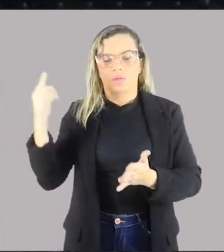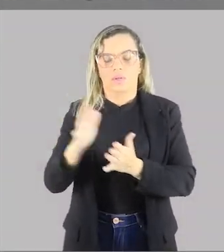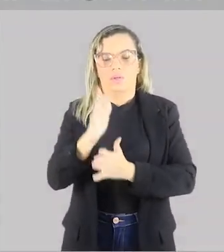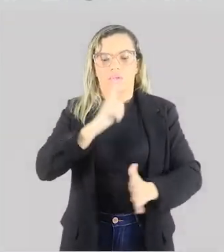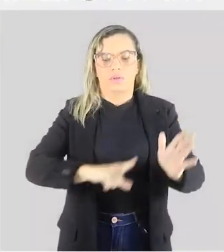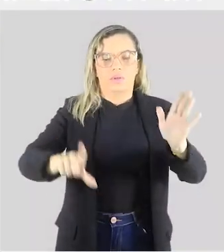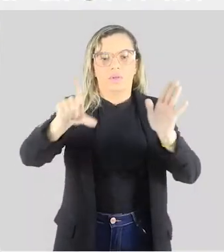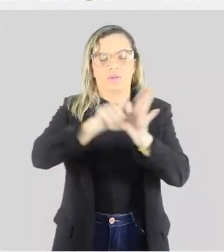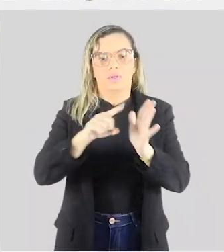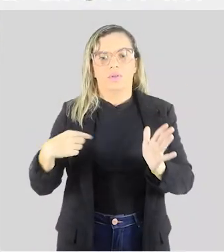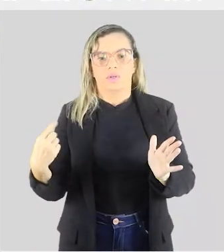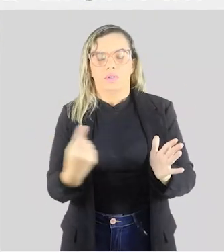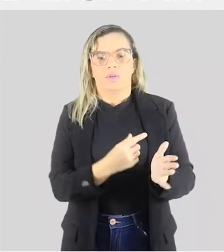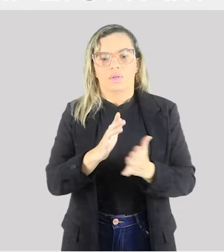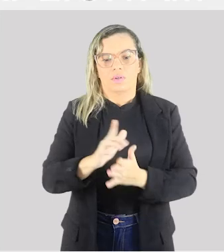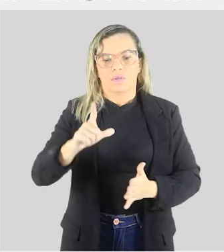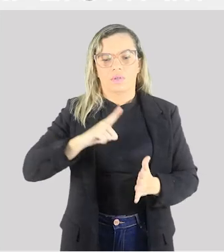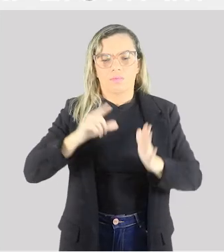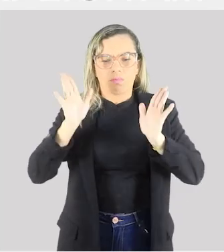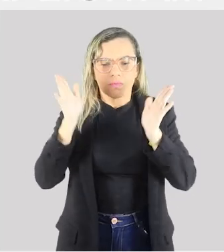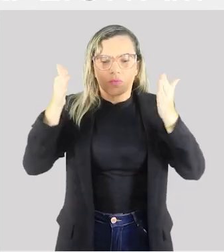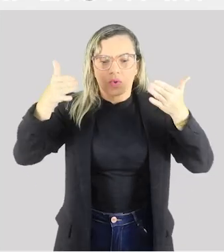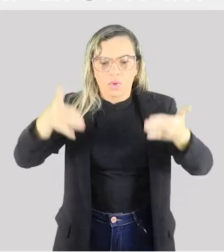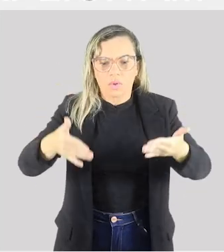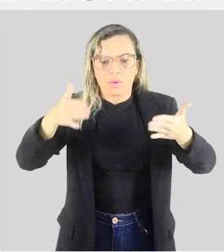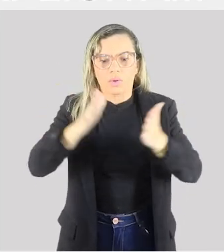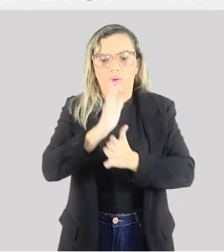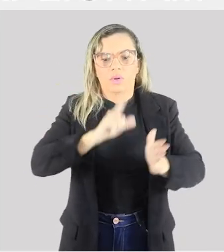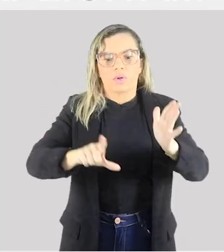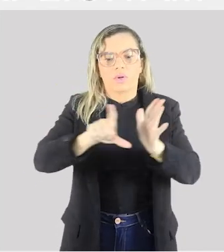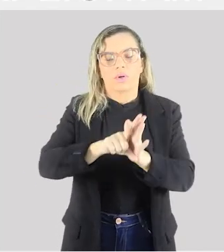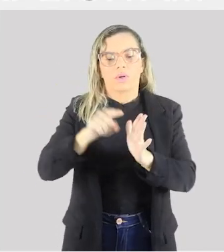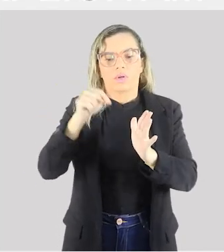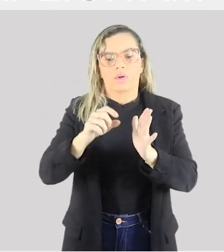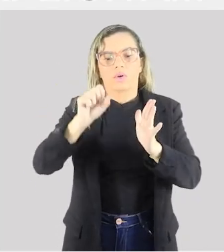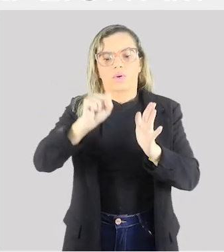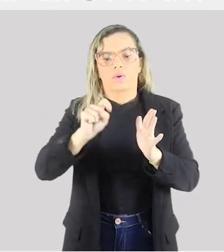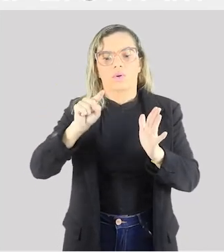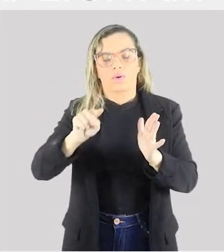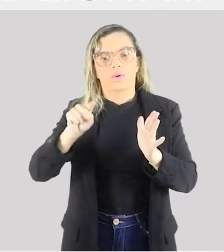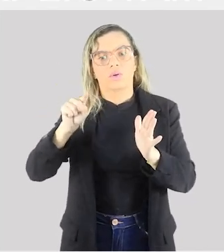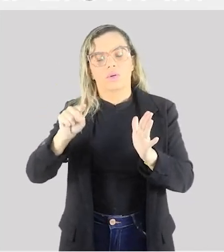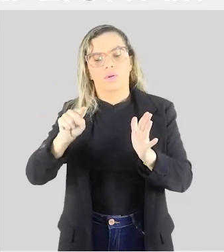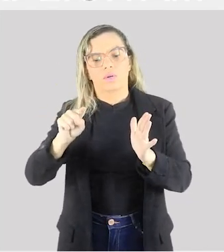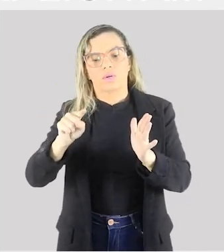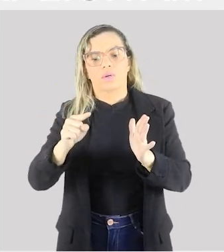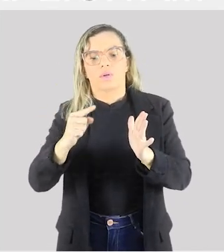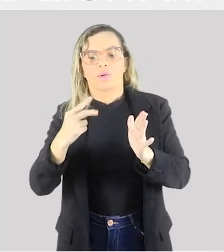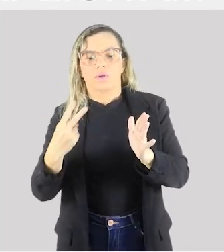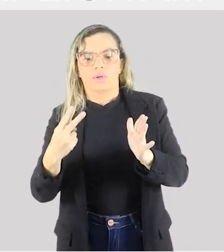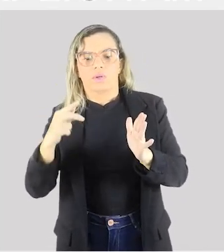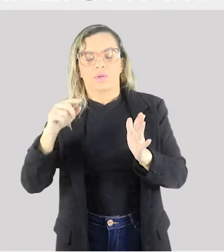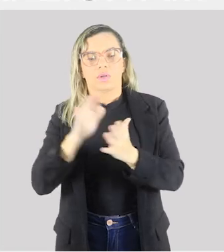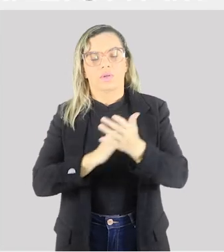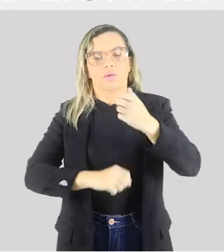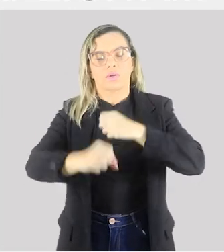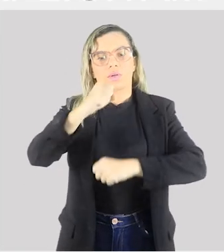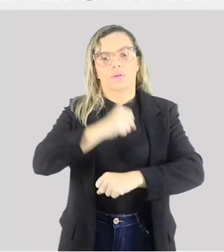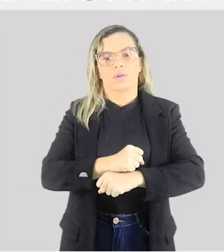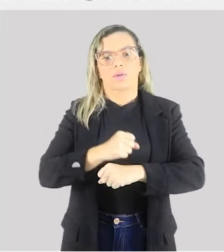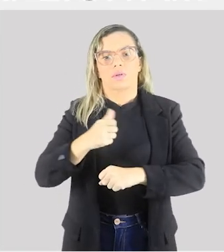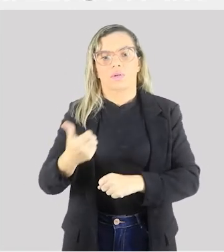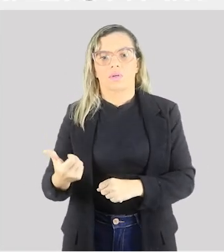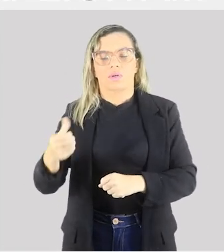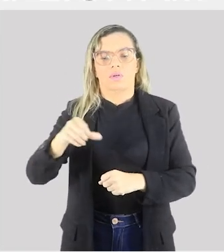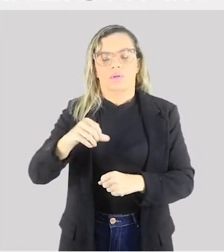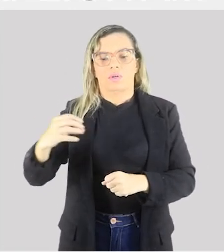que nós temos que ler com mais afinco. É a Lei 8.112 de 1990. Temos que observar